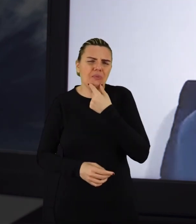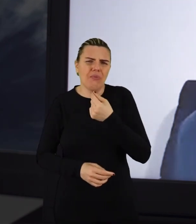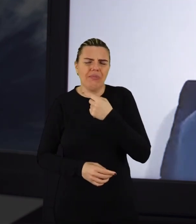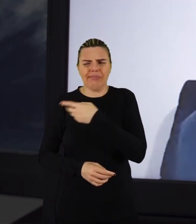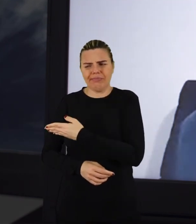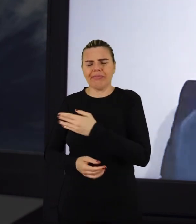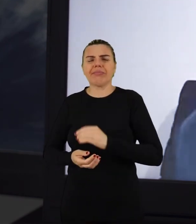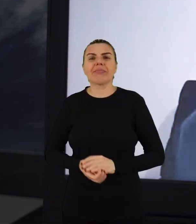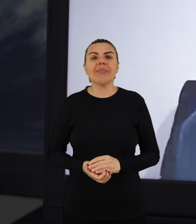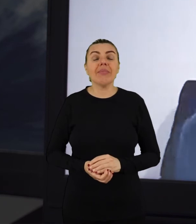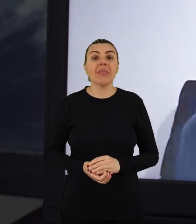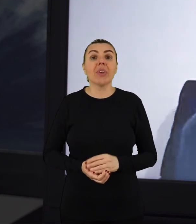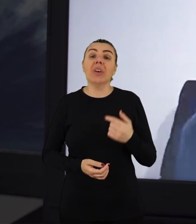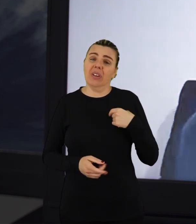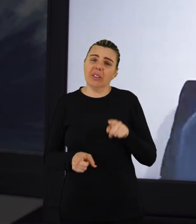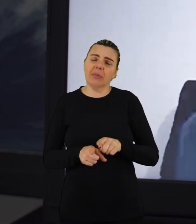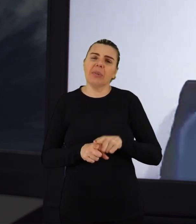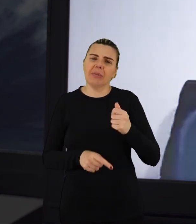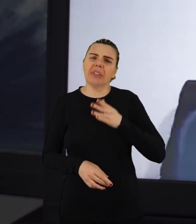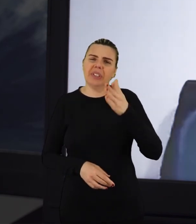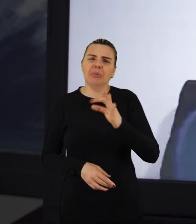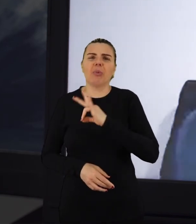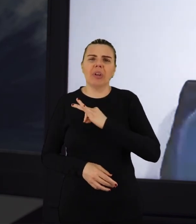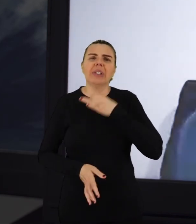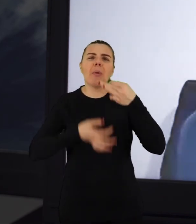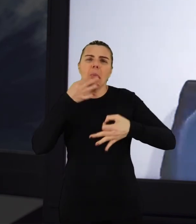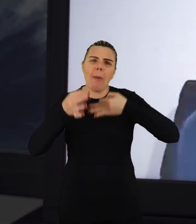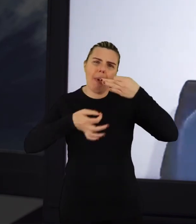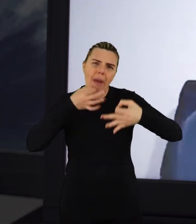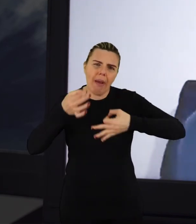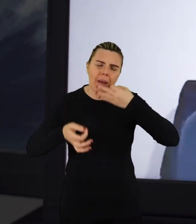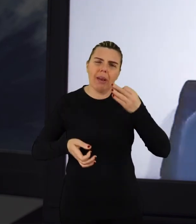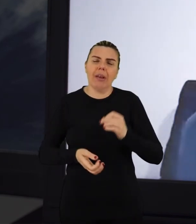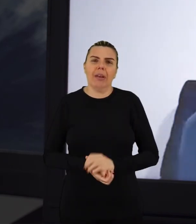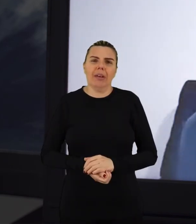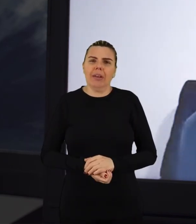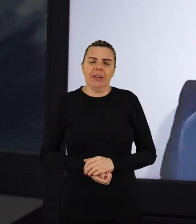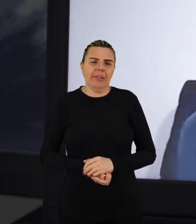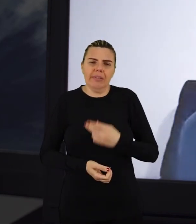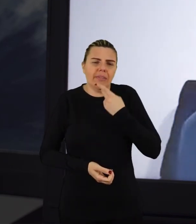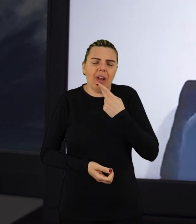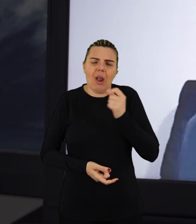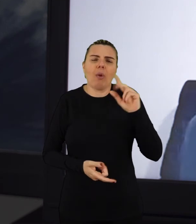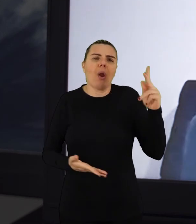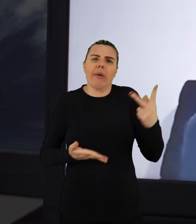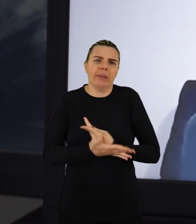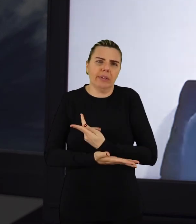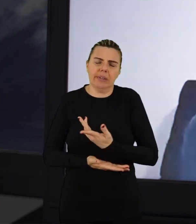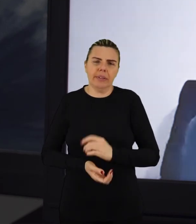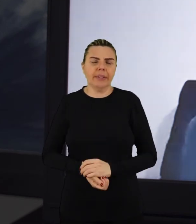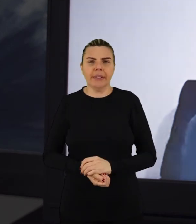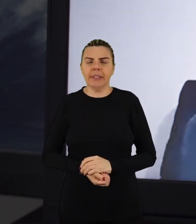eu tive também que dar alguns depoimentos e falar o que tinha acontecido.